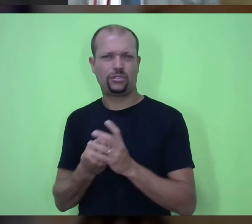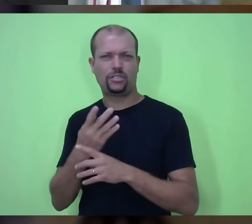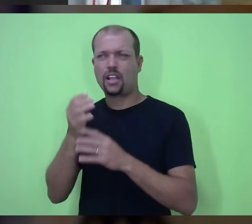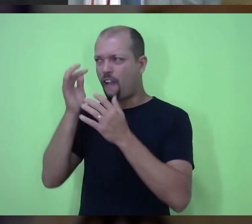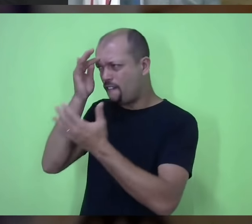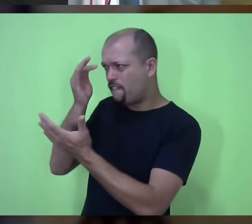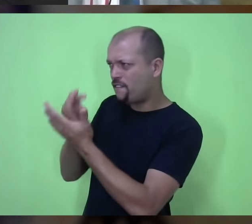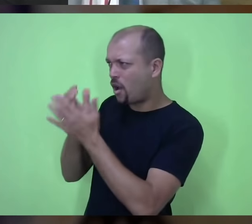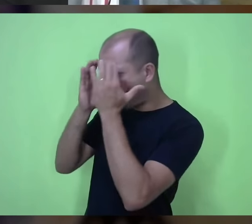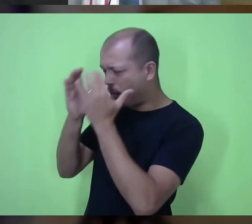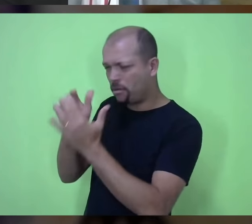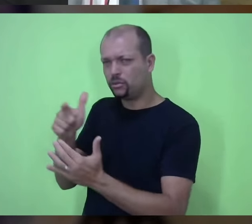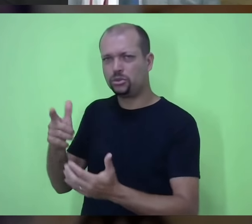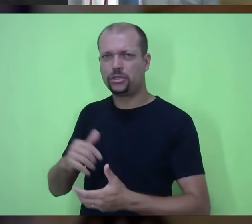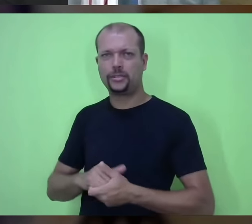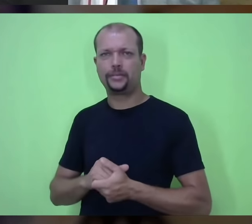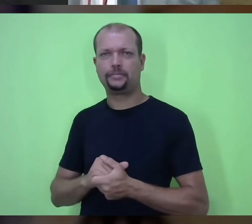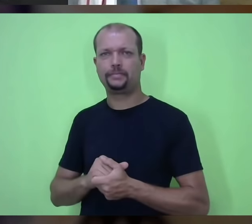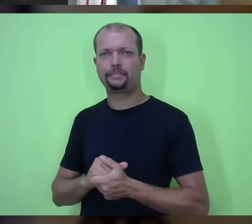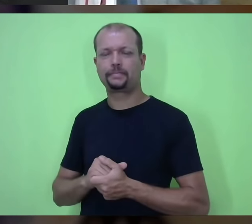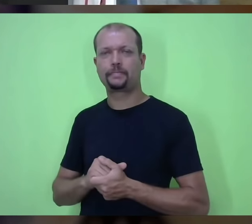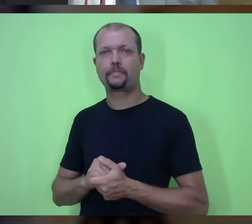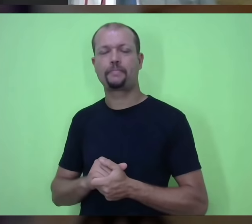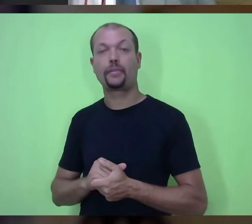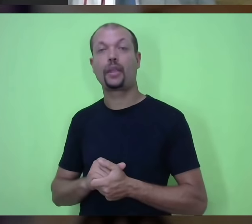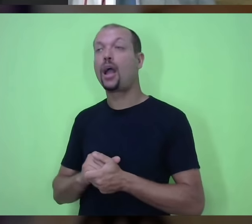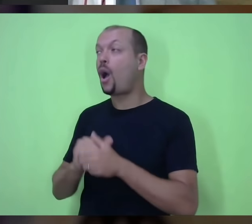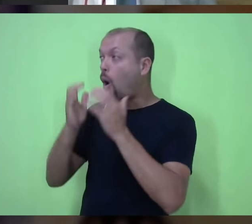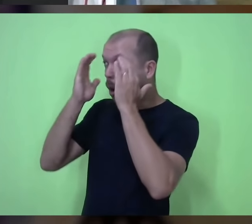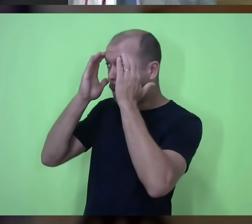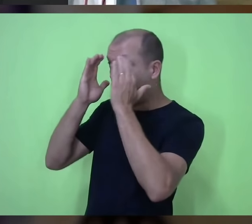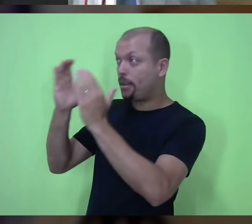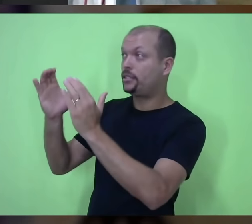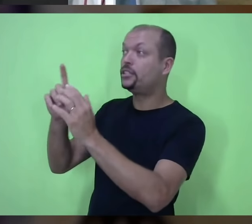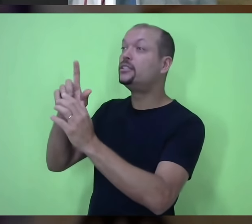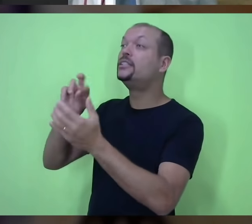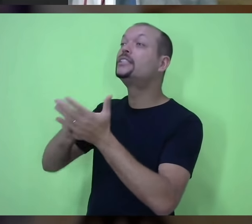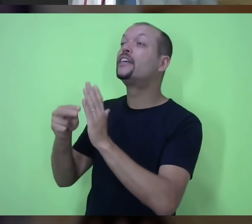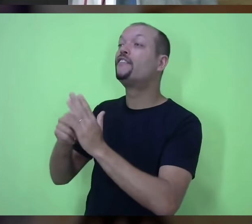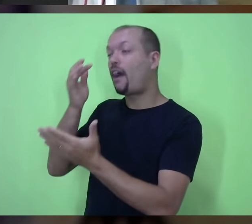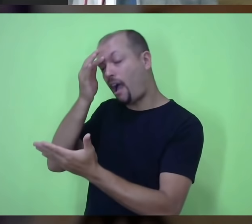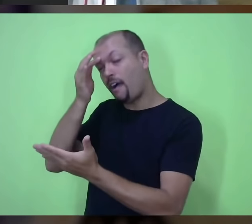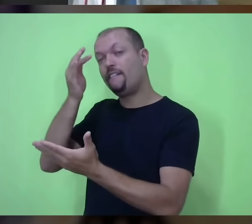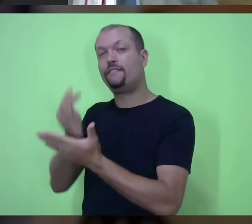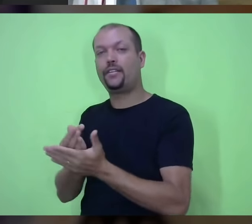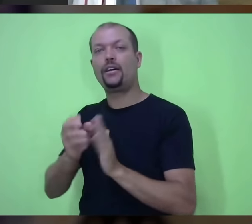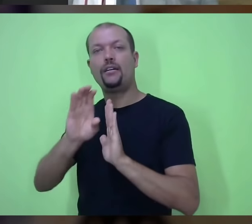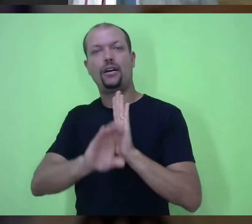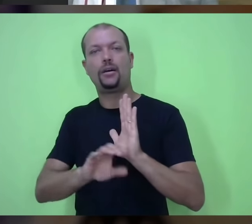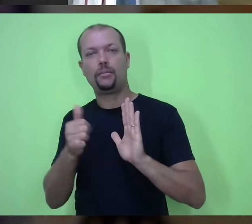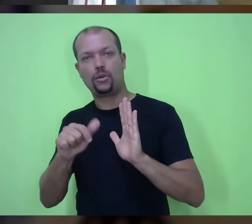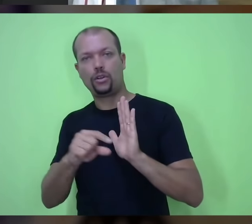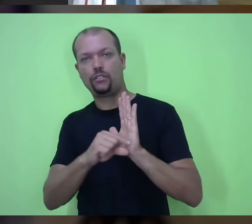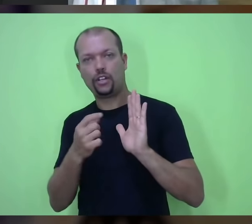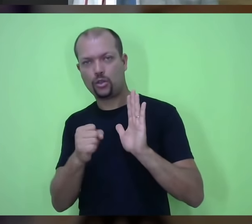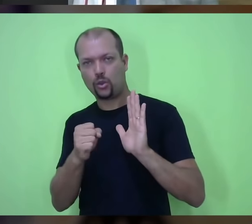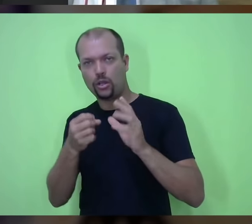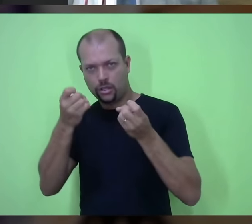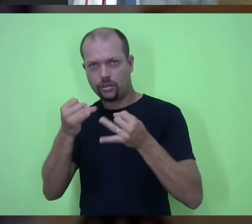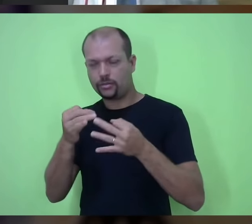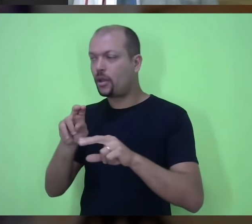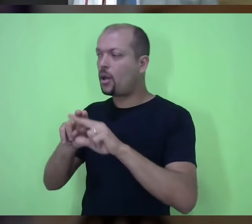fé e obediência. Na verdade, para eles, a obediência é uma expressão da própria fé. O capítulo 11, versículo 8